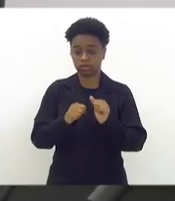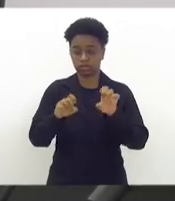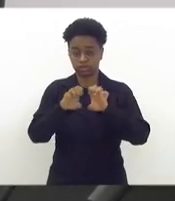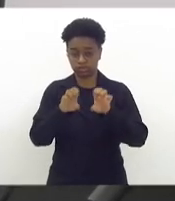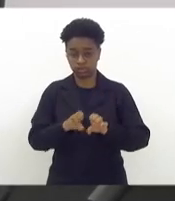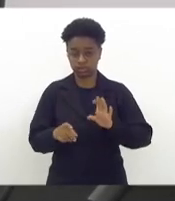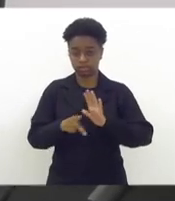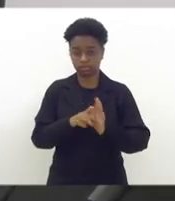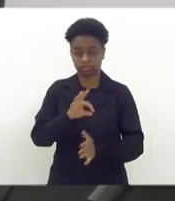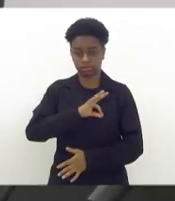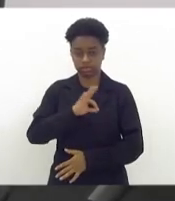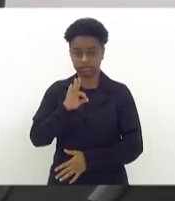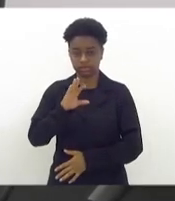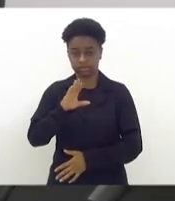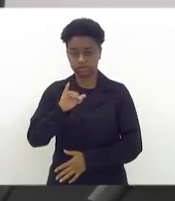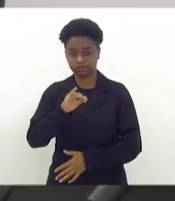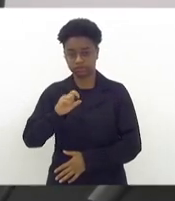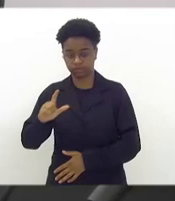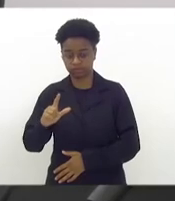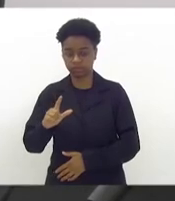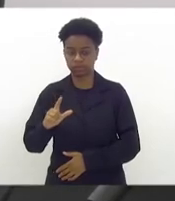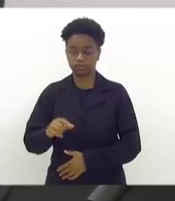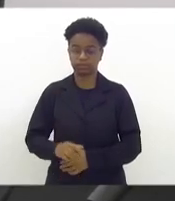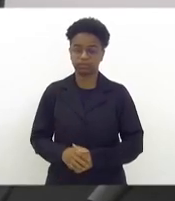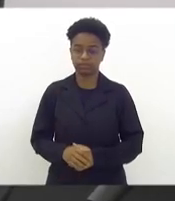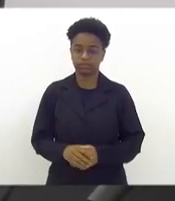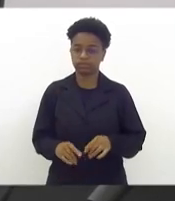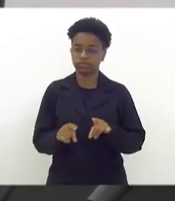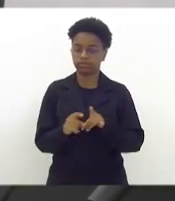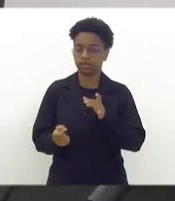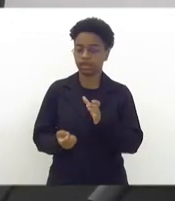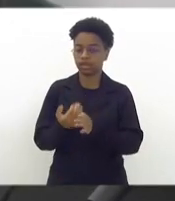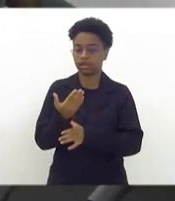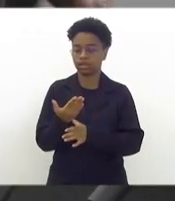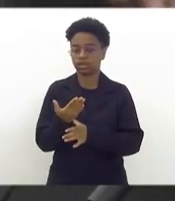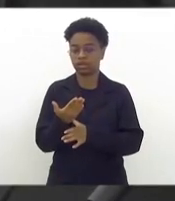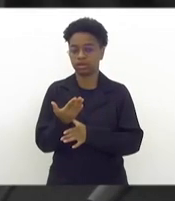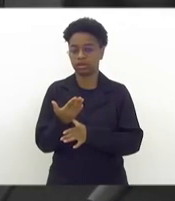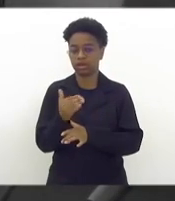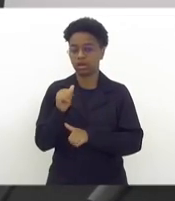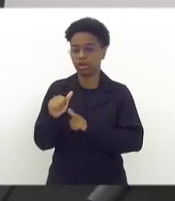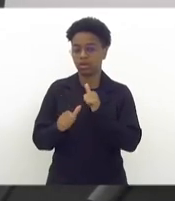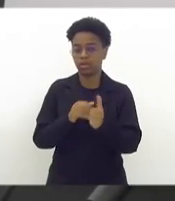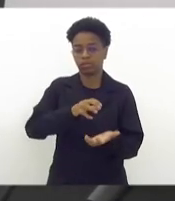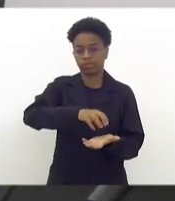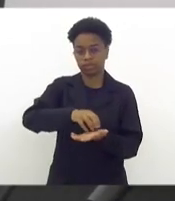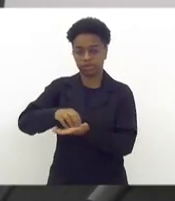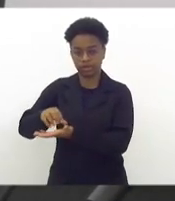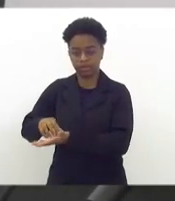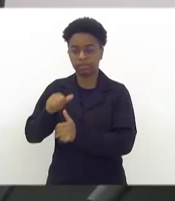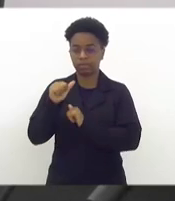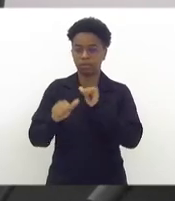Civil e há a criação de cargos, a alteração de departamentos, a